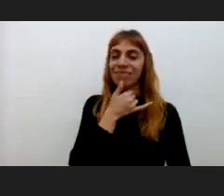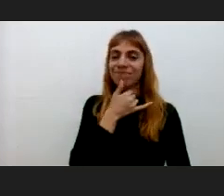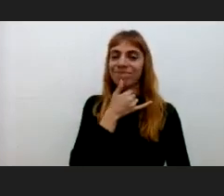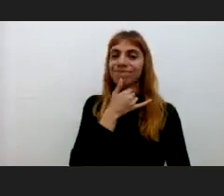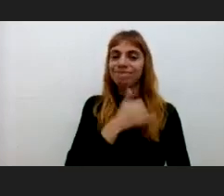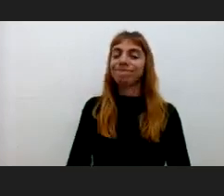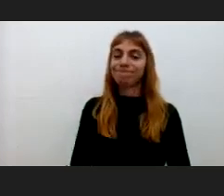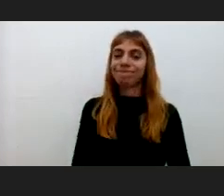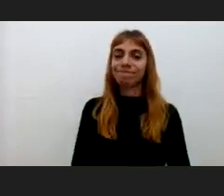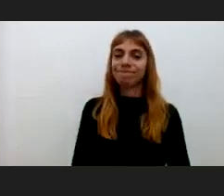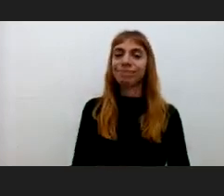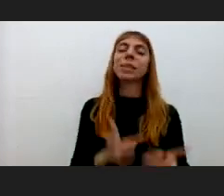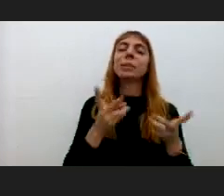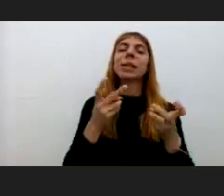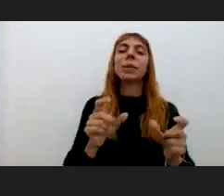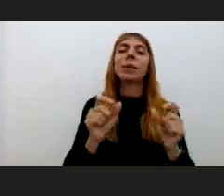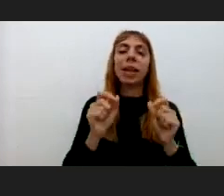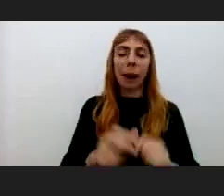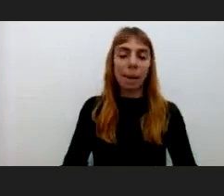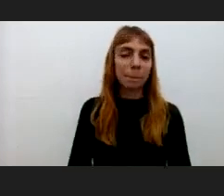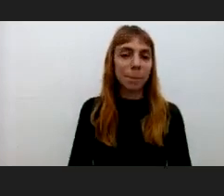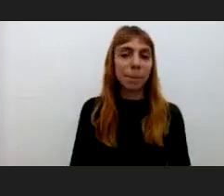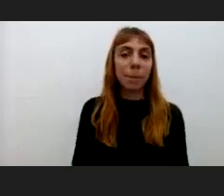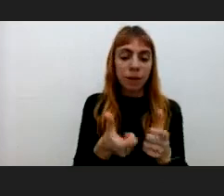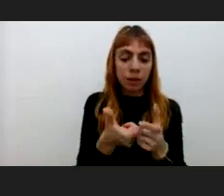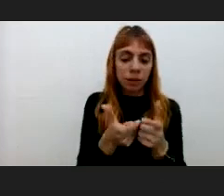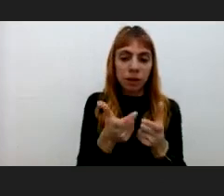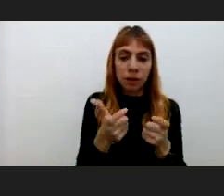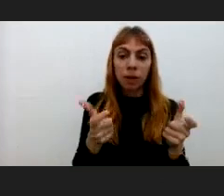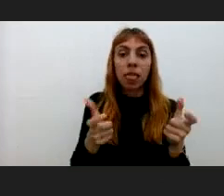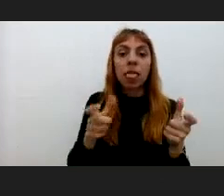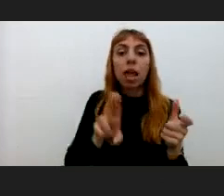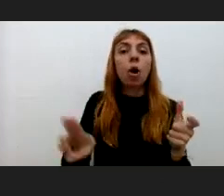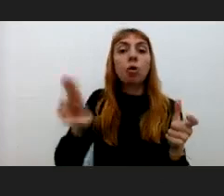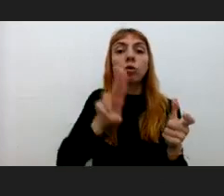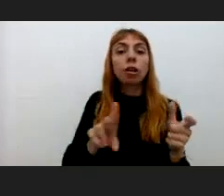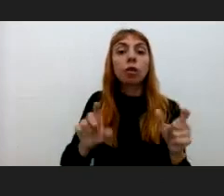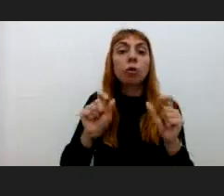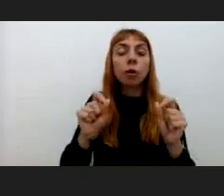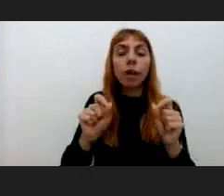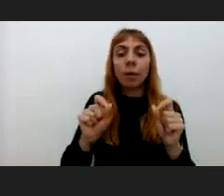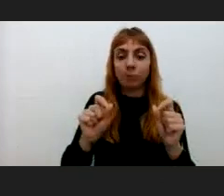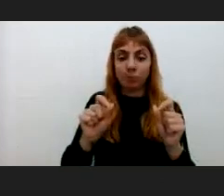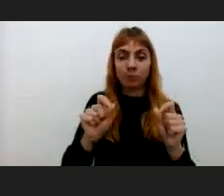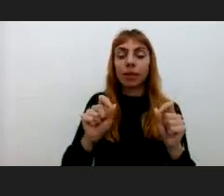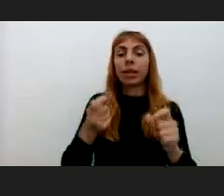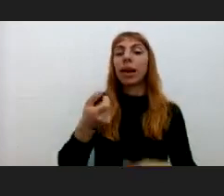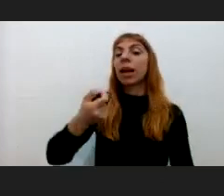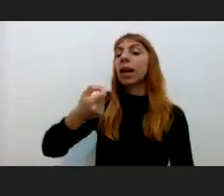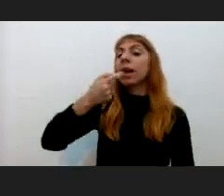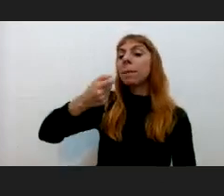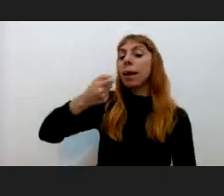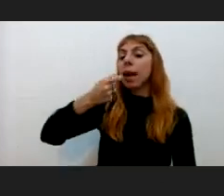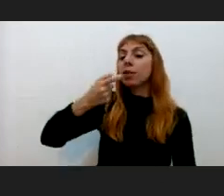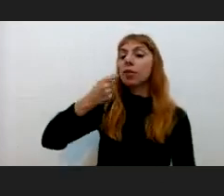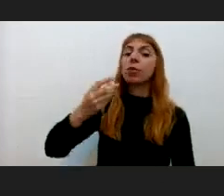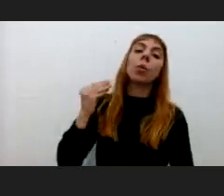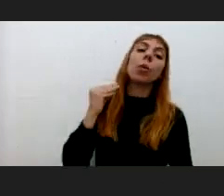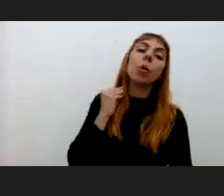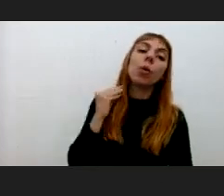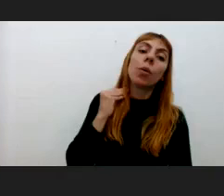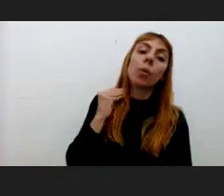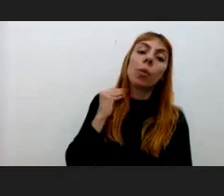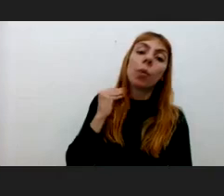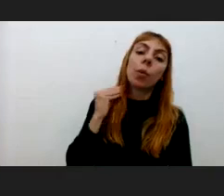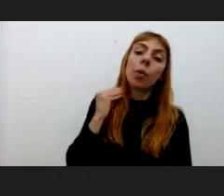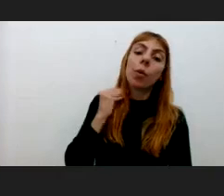um aumento do uso de hormônios, né, anabolizantes, né? Muitos jovens tomando, né? Teve até